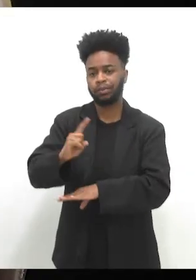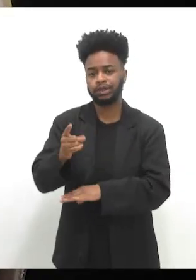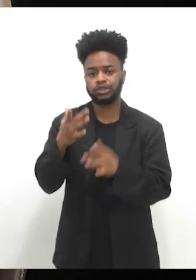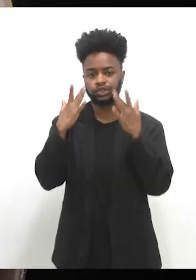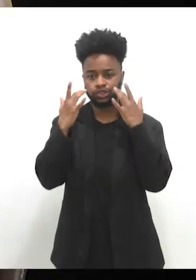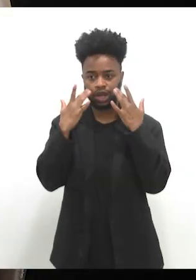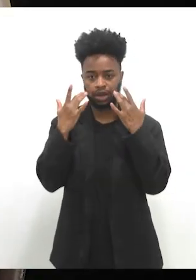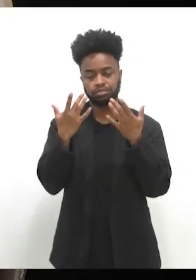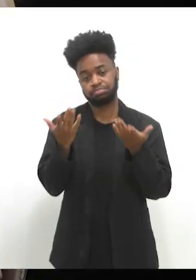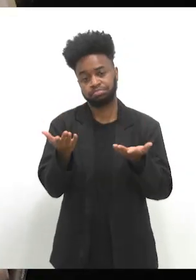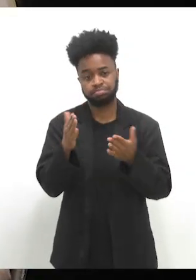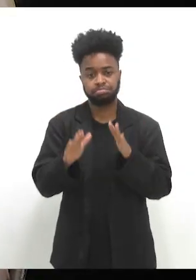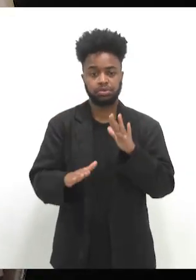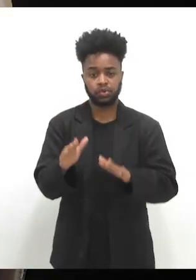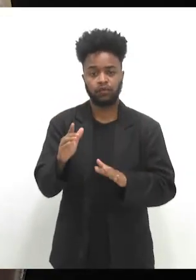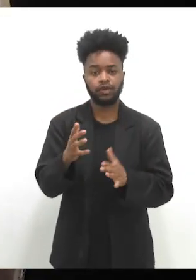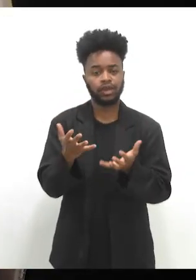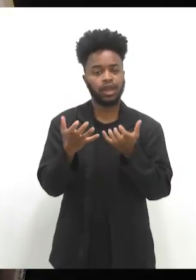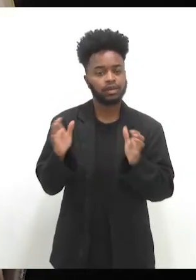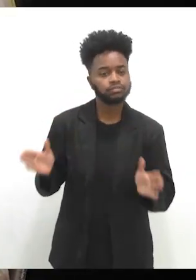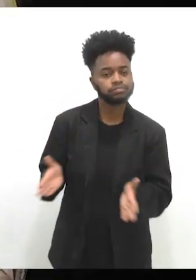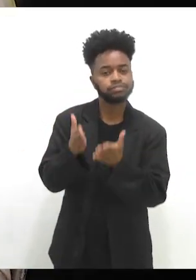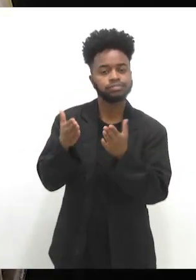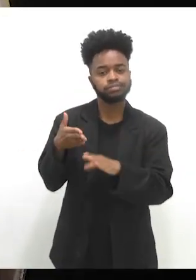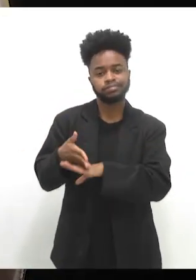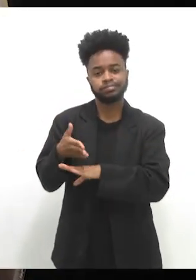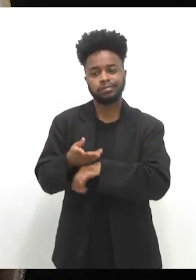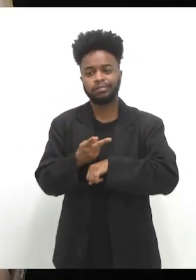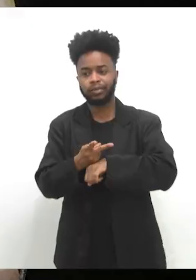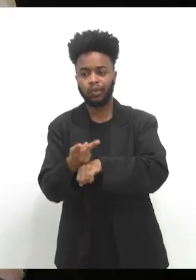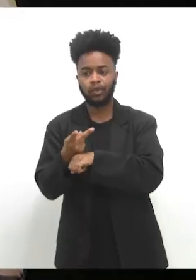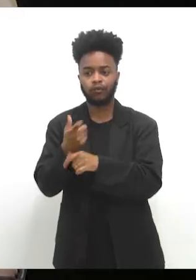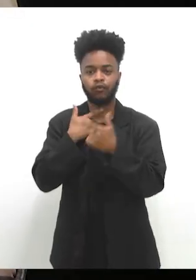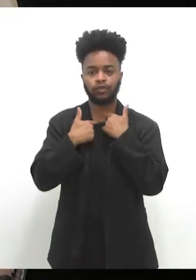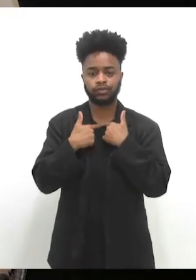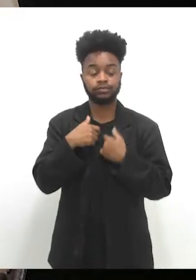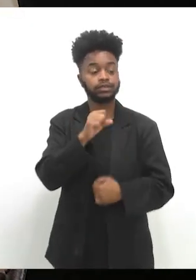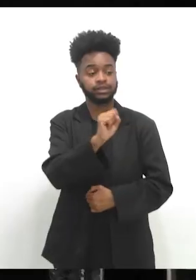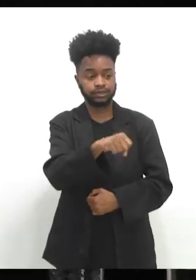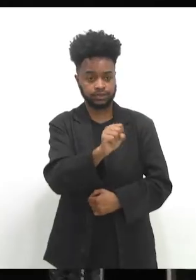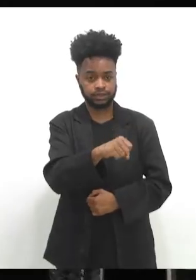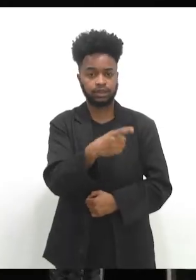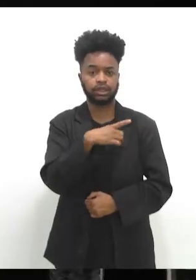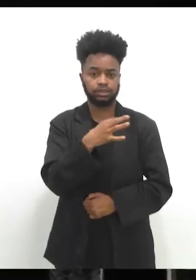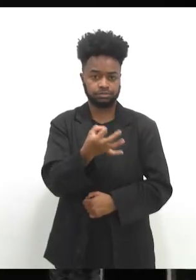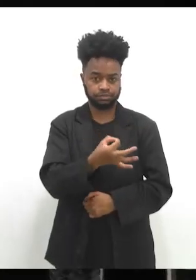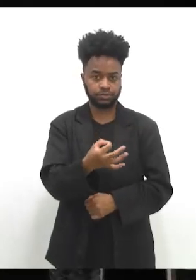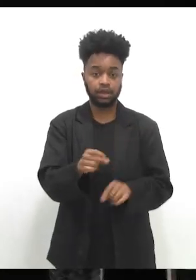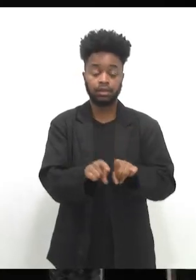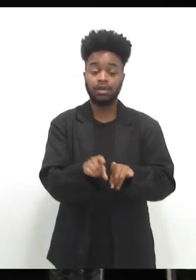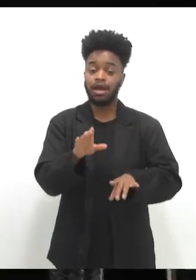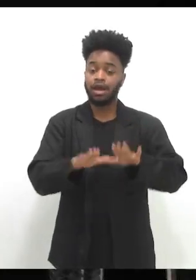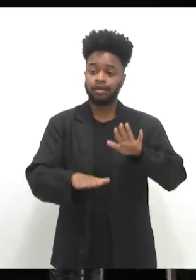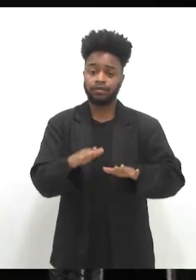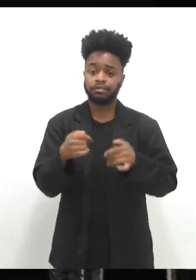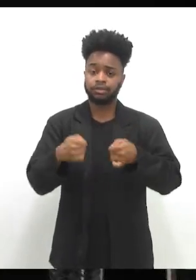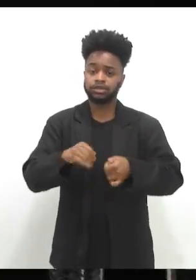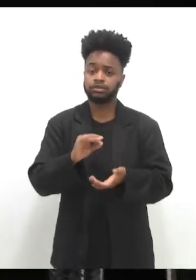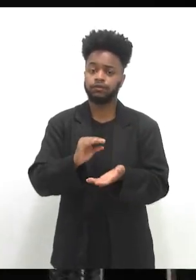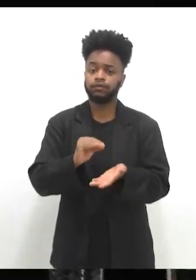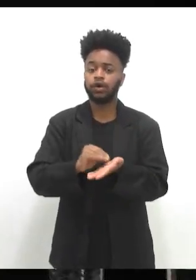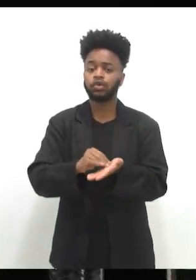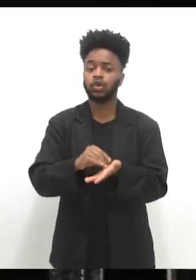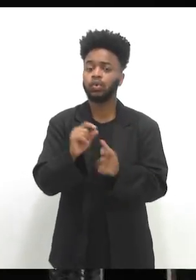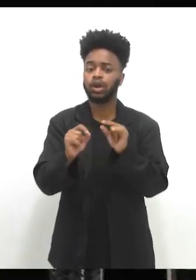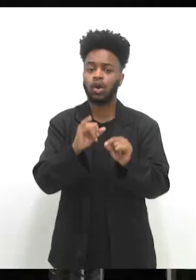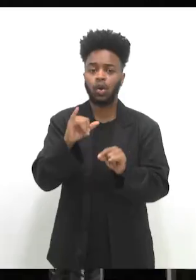frequentam o teatro, de terem esse incentivo, de buscarem esse desejo? Com certeza. E às vezes basta a